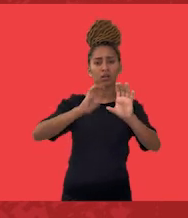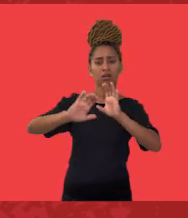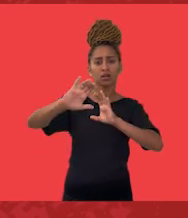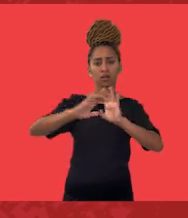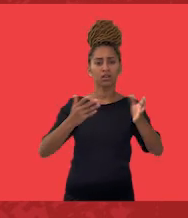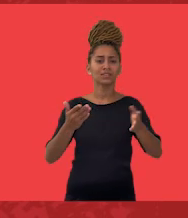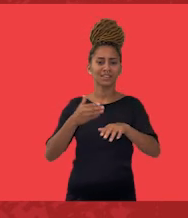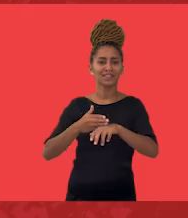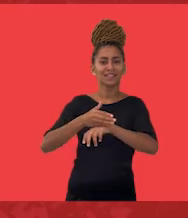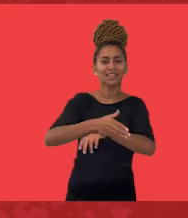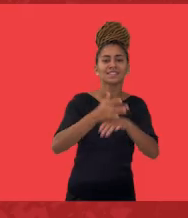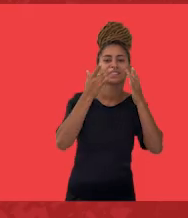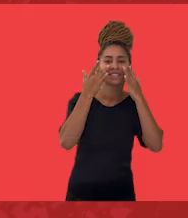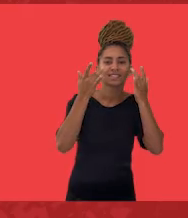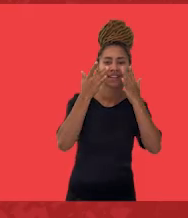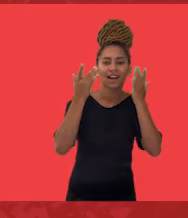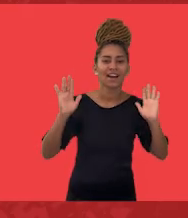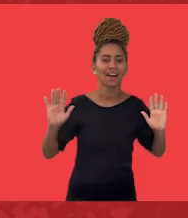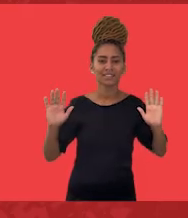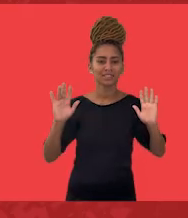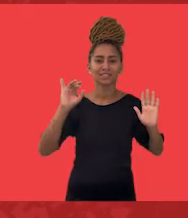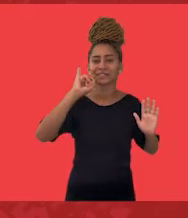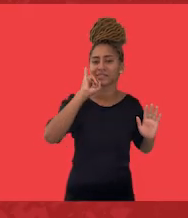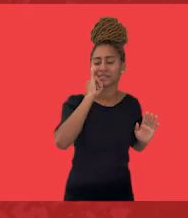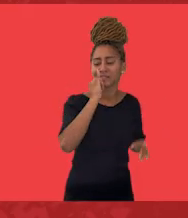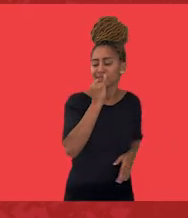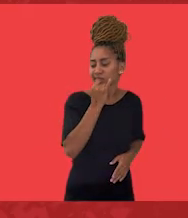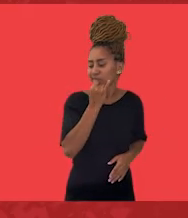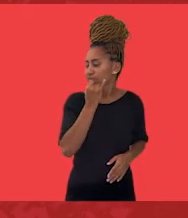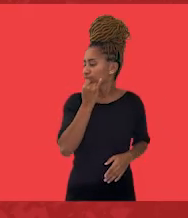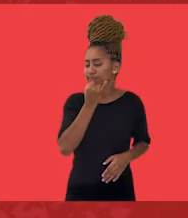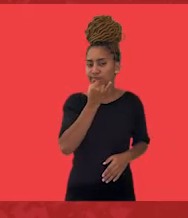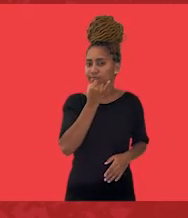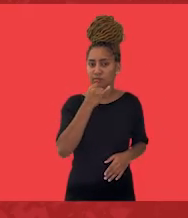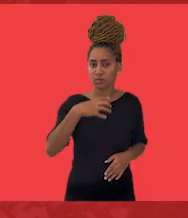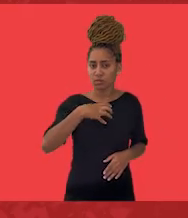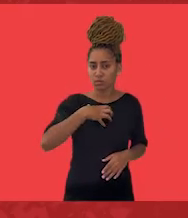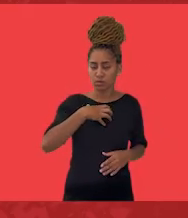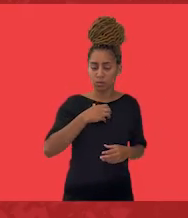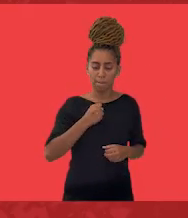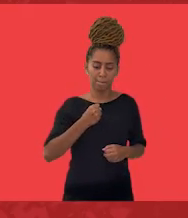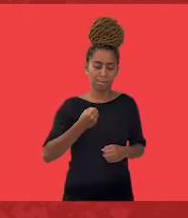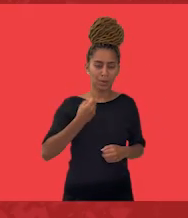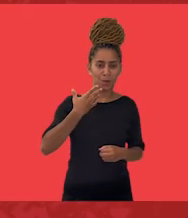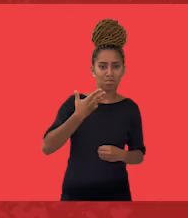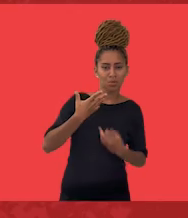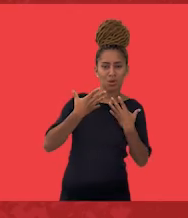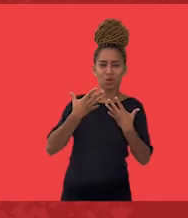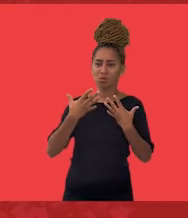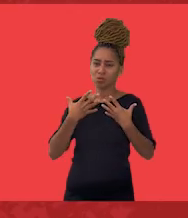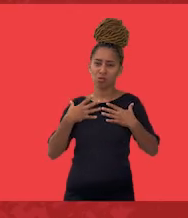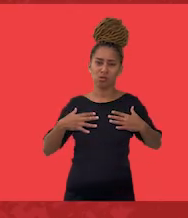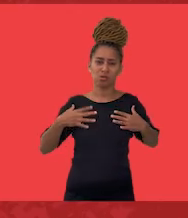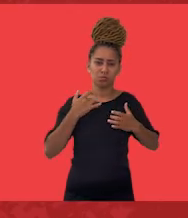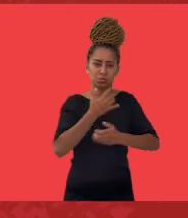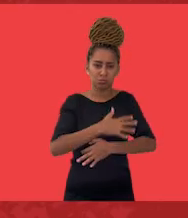catástrofe atropela a beleza, tribunal, indústria, poltrona. O árbitro